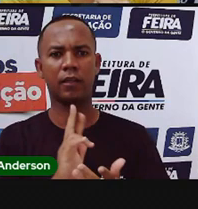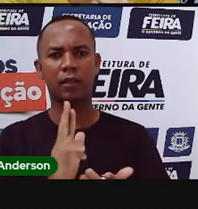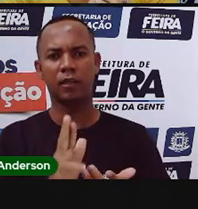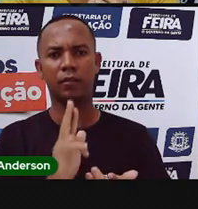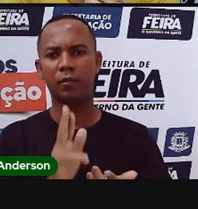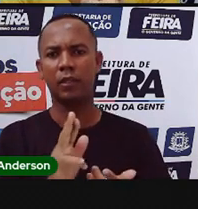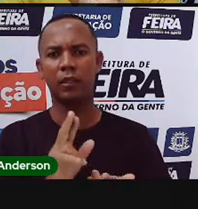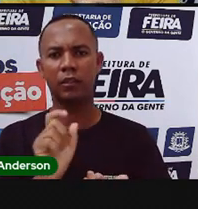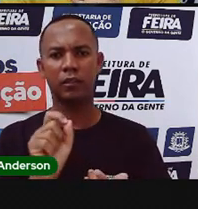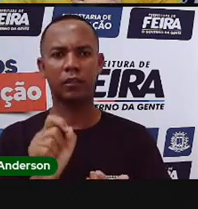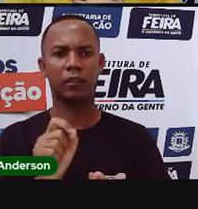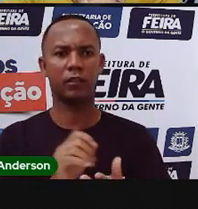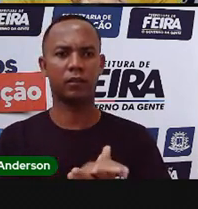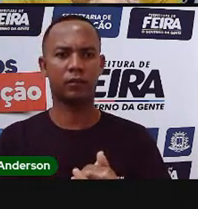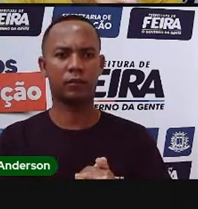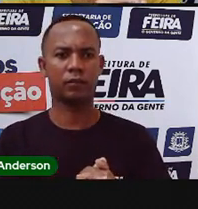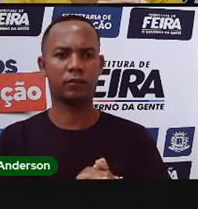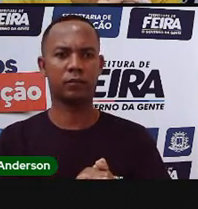que aprendeu?